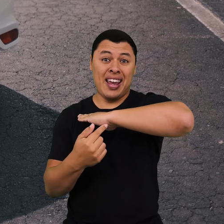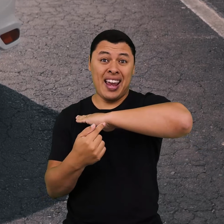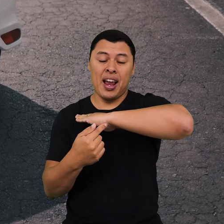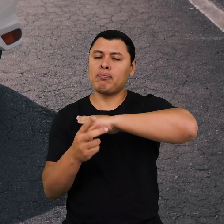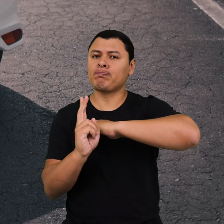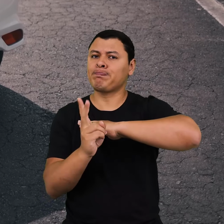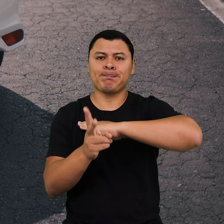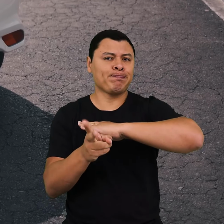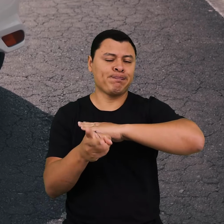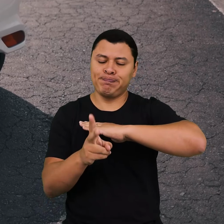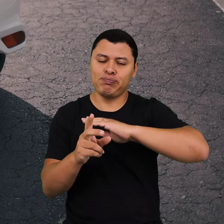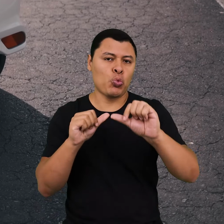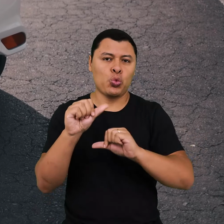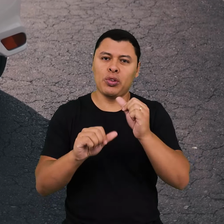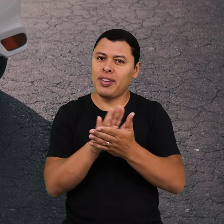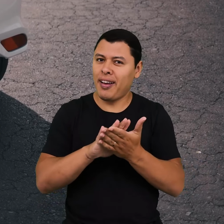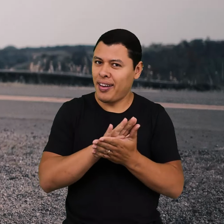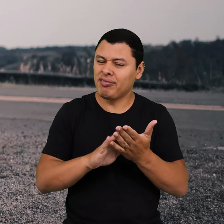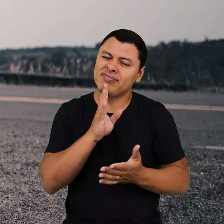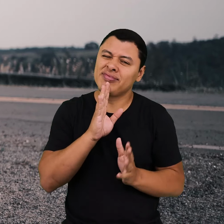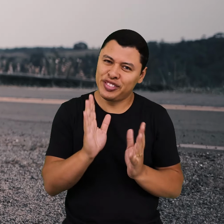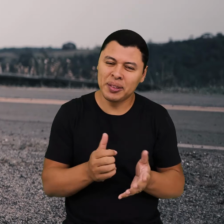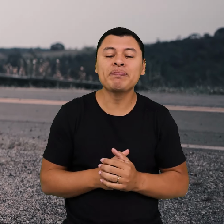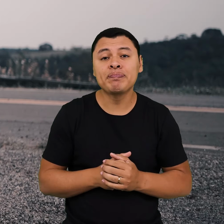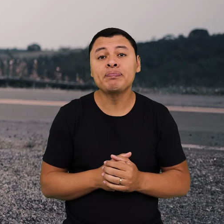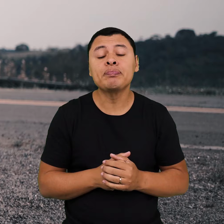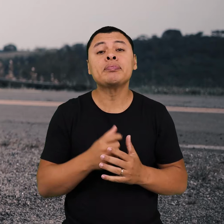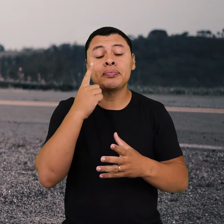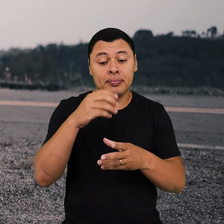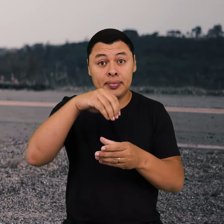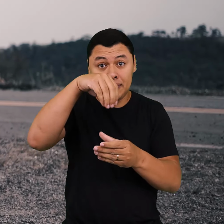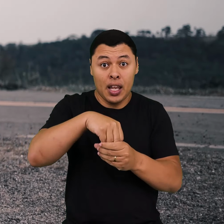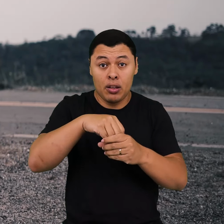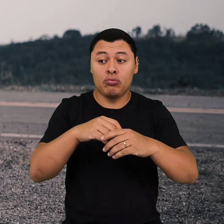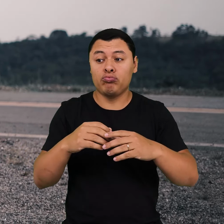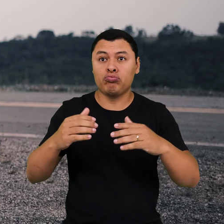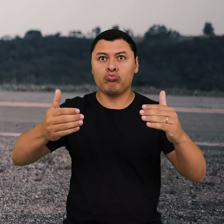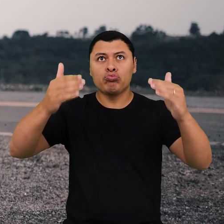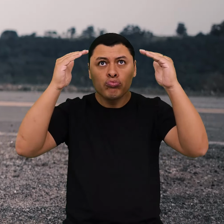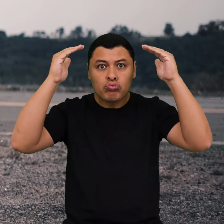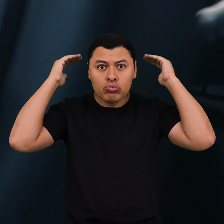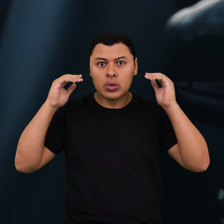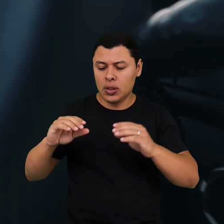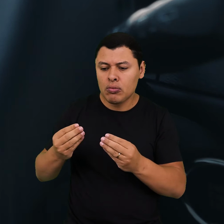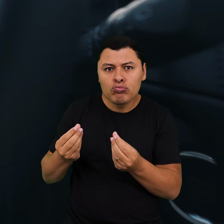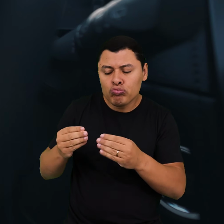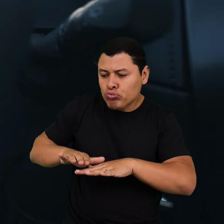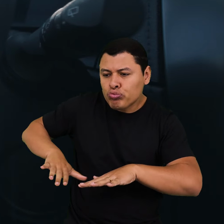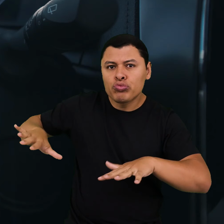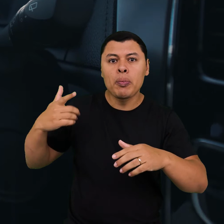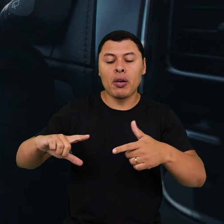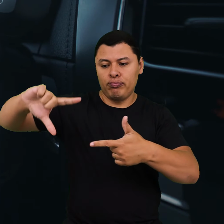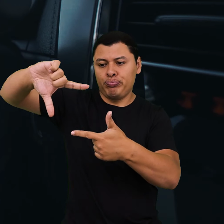mesmo estilo do bom e velho Yaris que todo mundo já conhece. Aqui dentro da cabine a gente tem algumas poucas novidades, novas forrações, sistema de